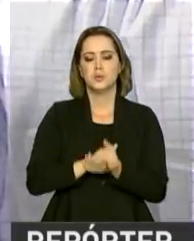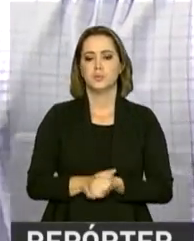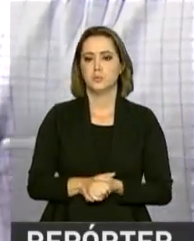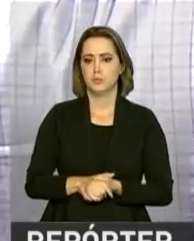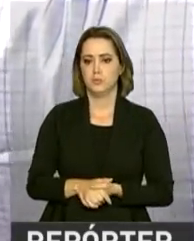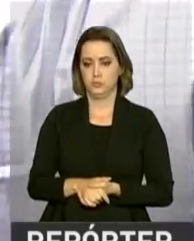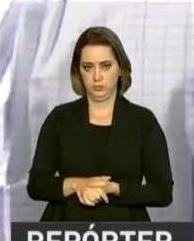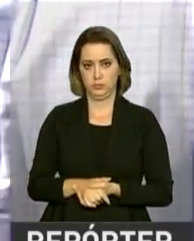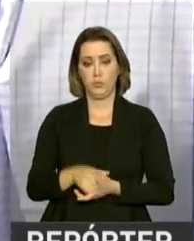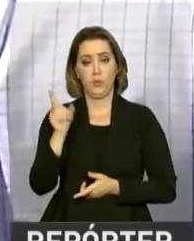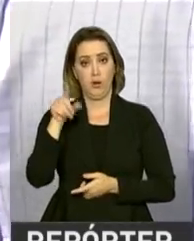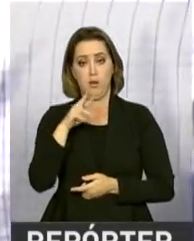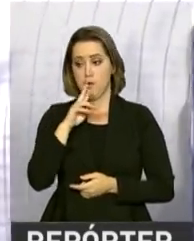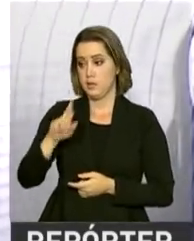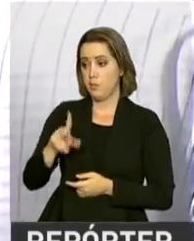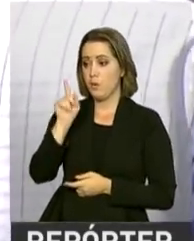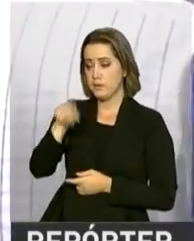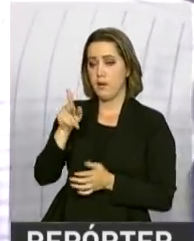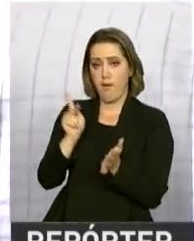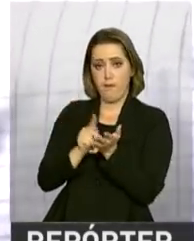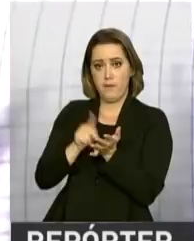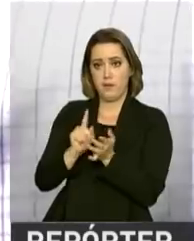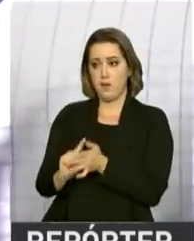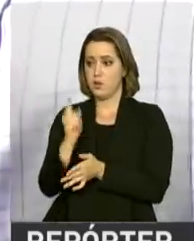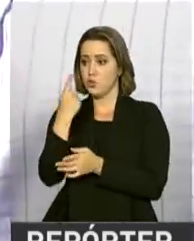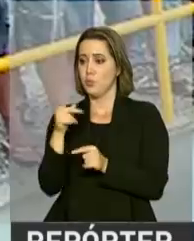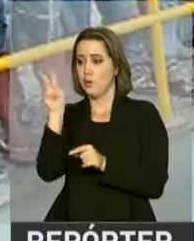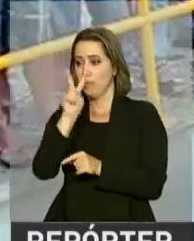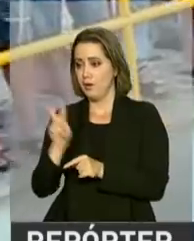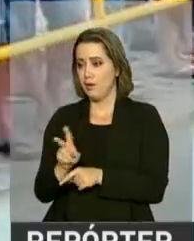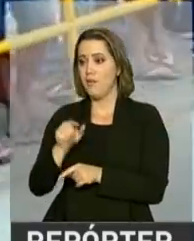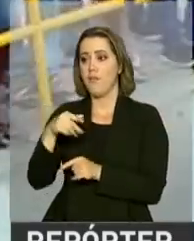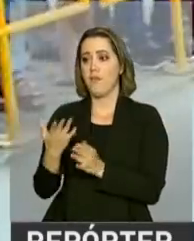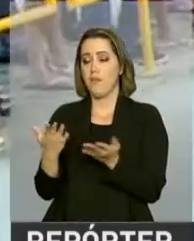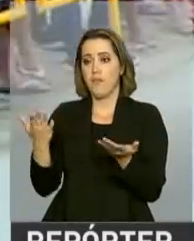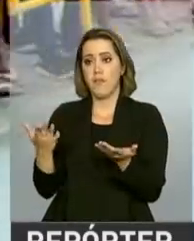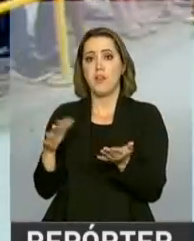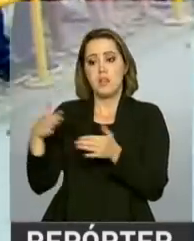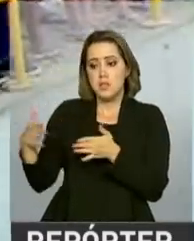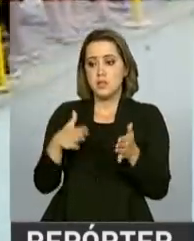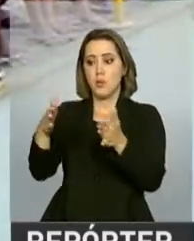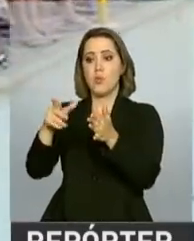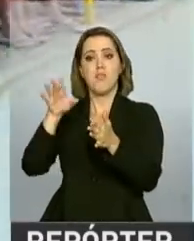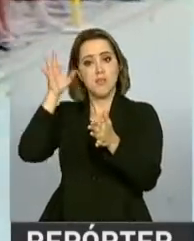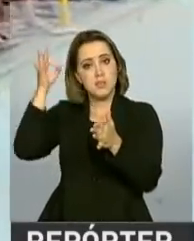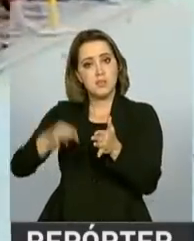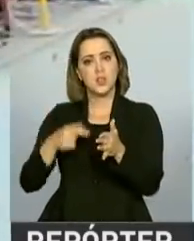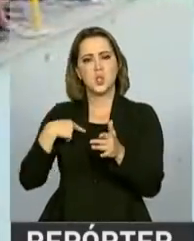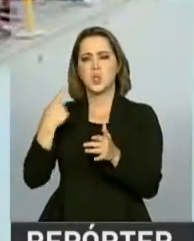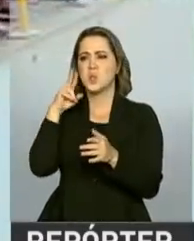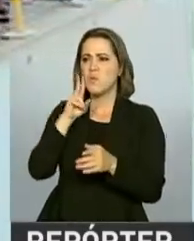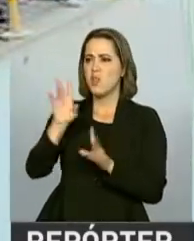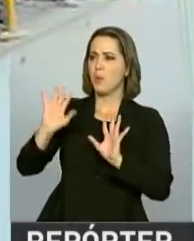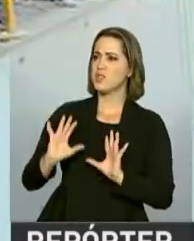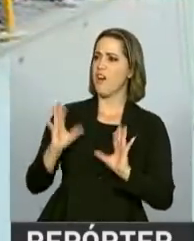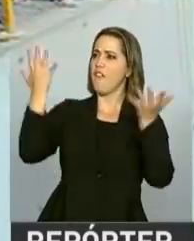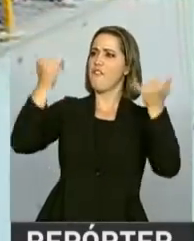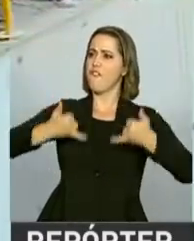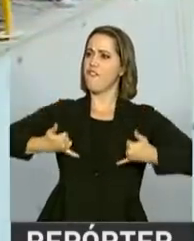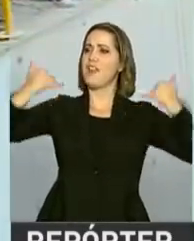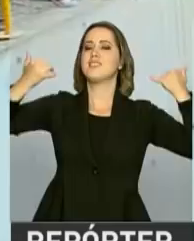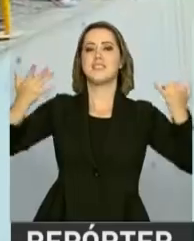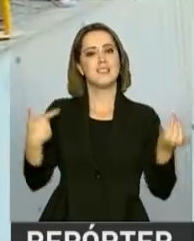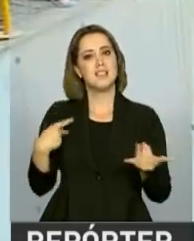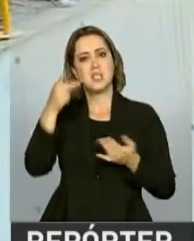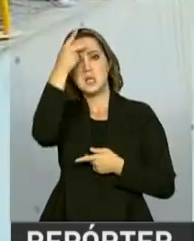o primeiro momento que a transposição se concretiza, né? Quer dizer, nós vimos a festa, a satisfação, as pessoas quase chorando